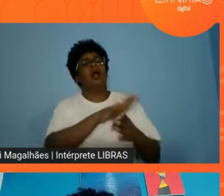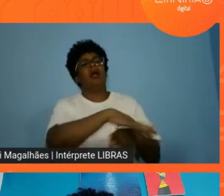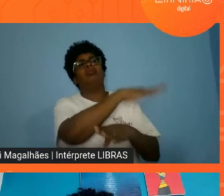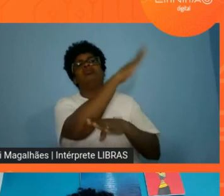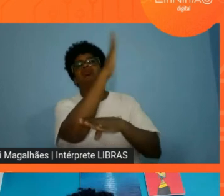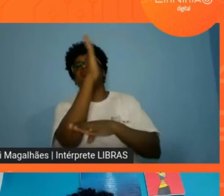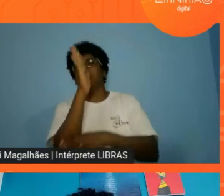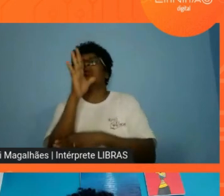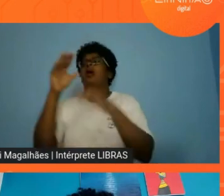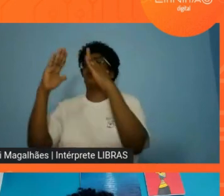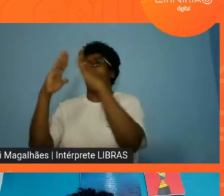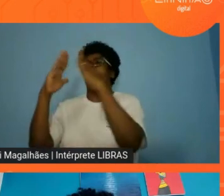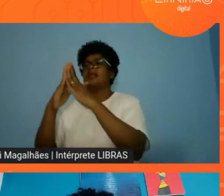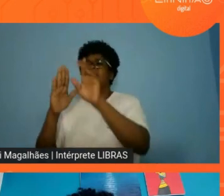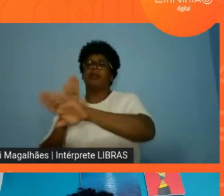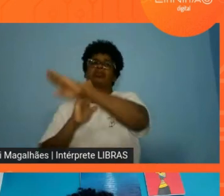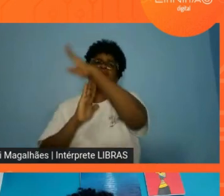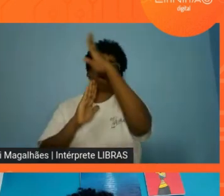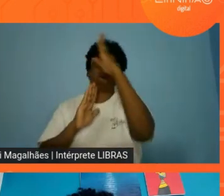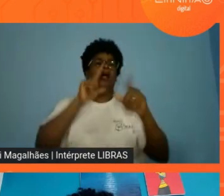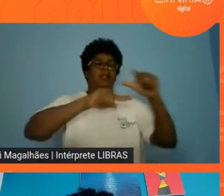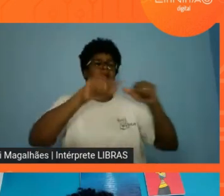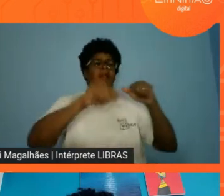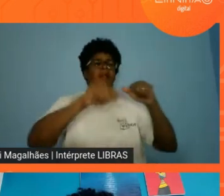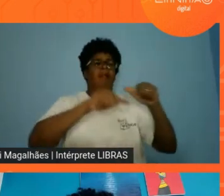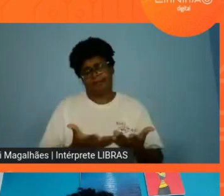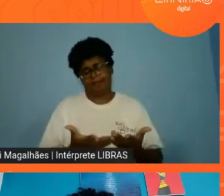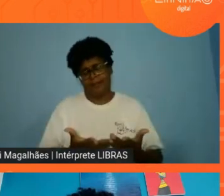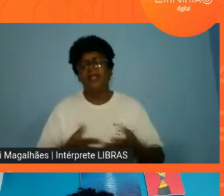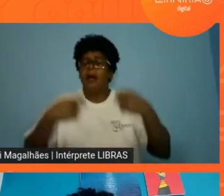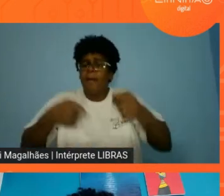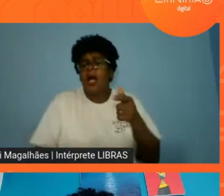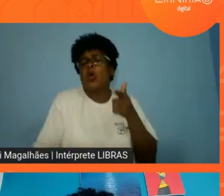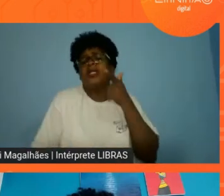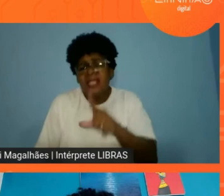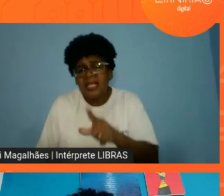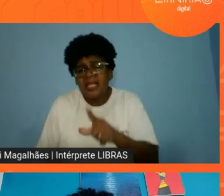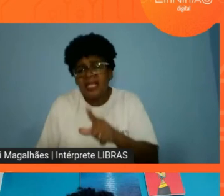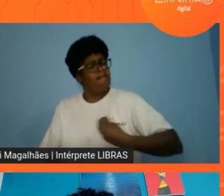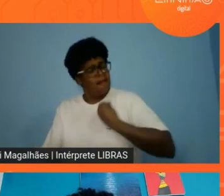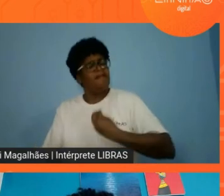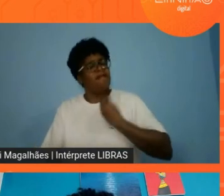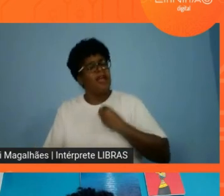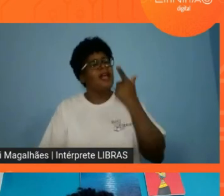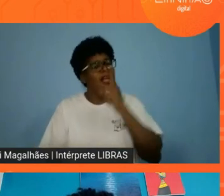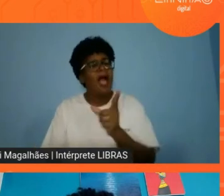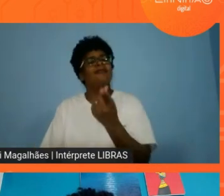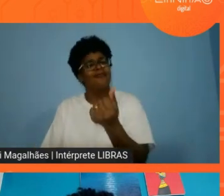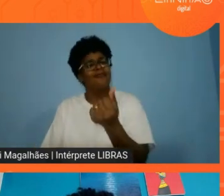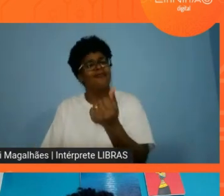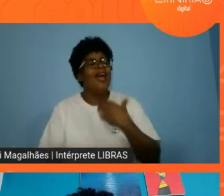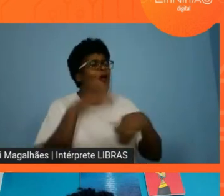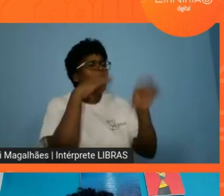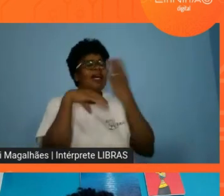viver através das poesias, através dos seus desenhos, através do canto, sabe? E